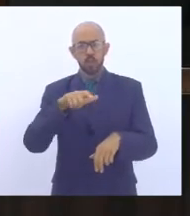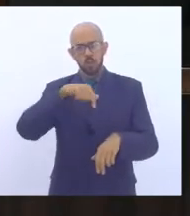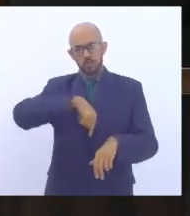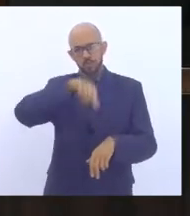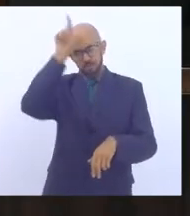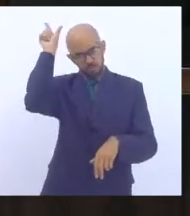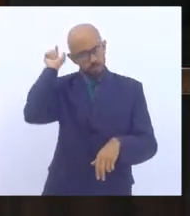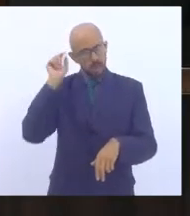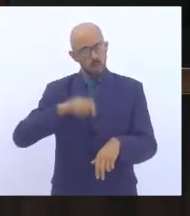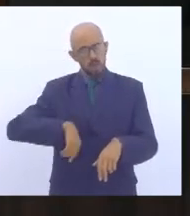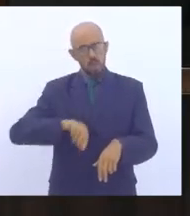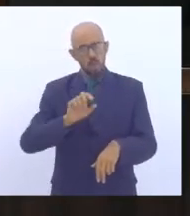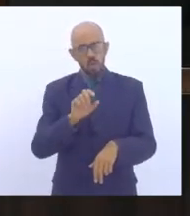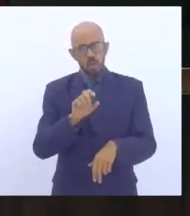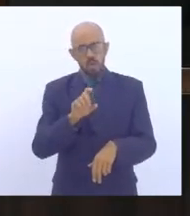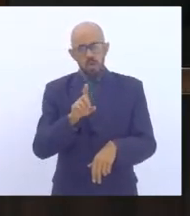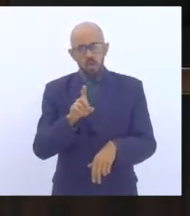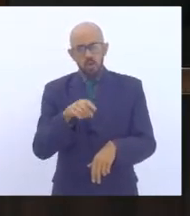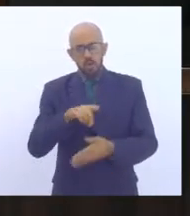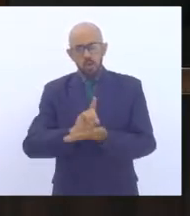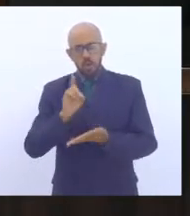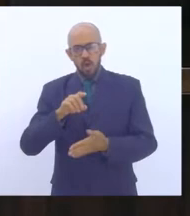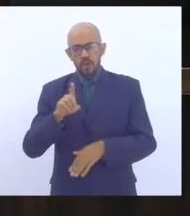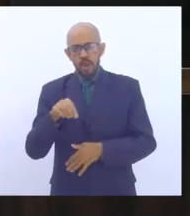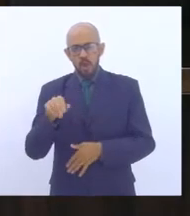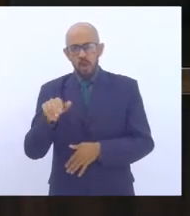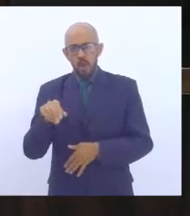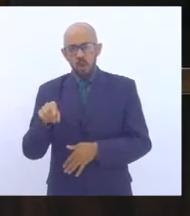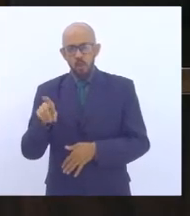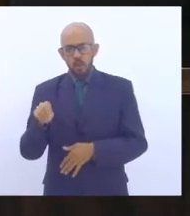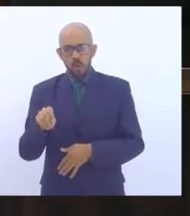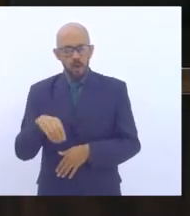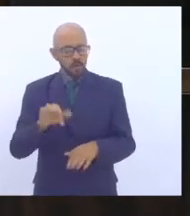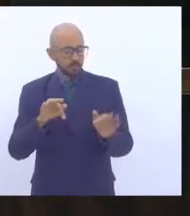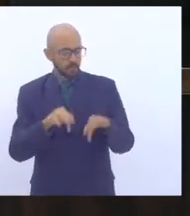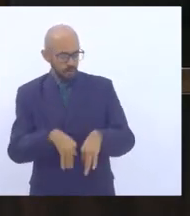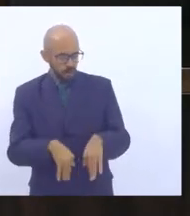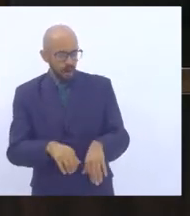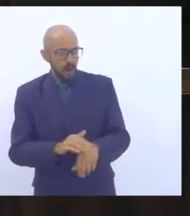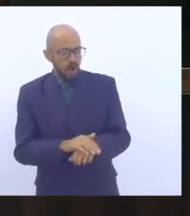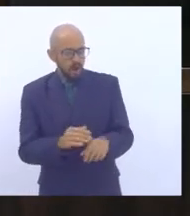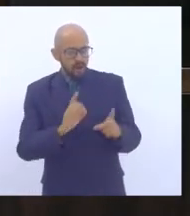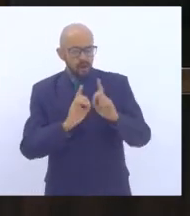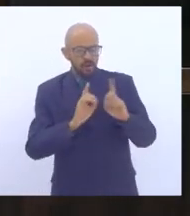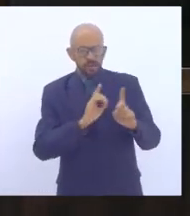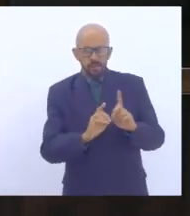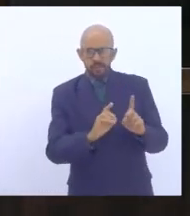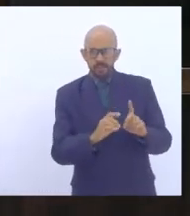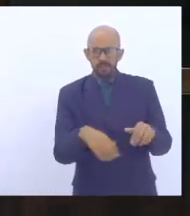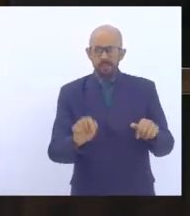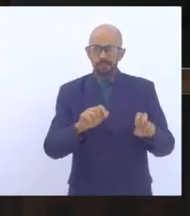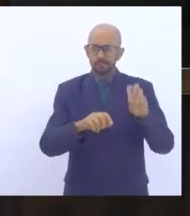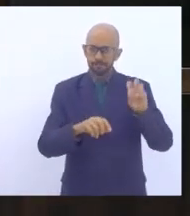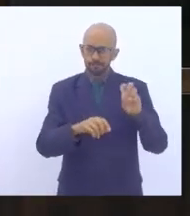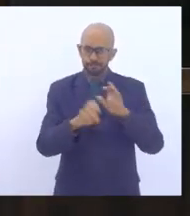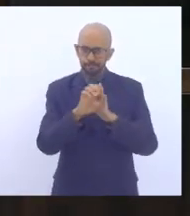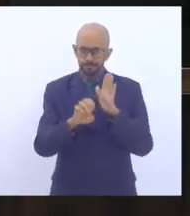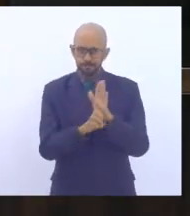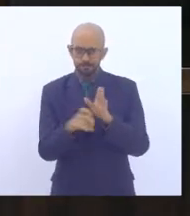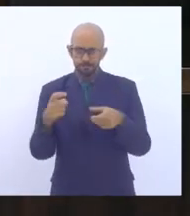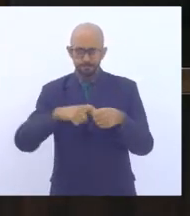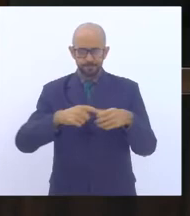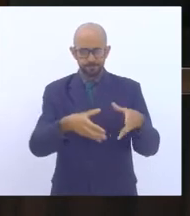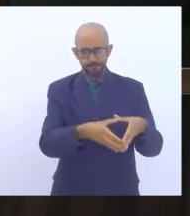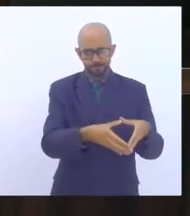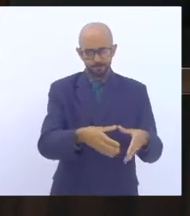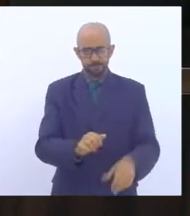deodalto Renato Zaca e Luiz Paulo em discussão na vida que ele discutir encerrada a discussão presente proposta recebeu cinco emendas e retorna as